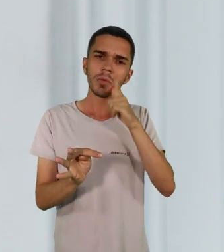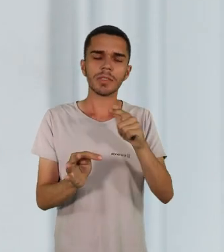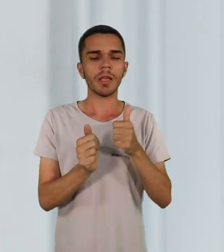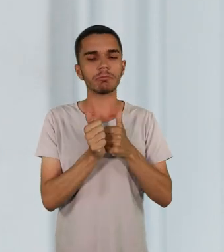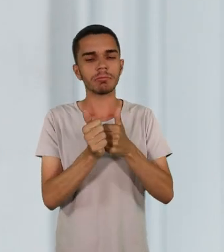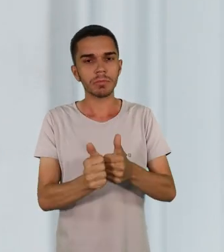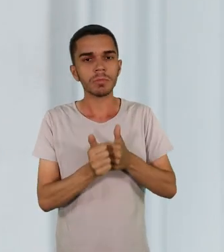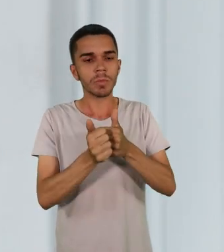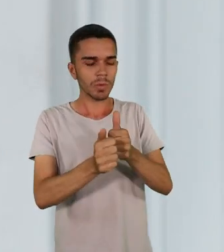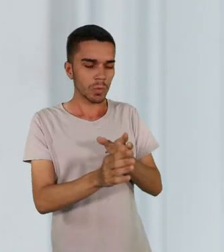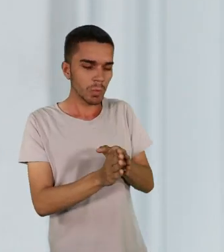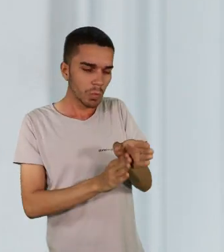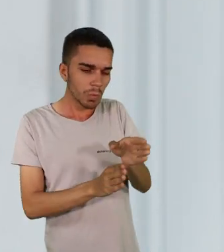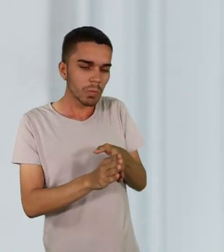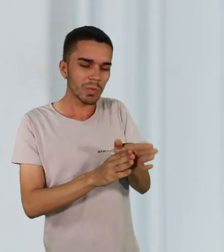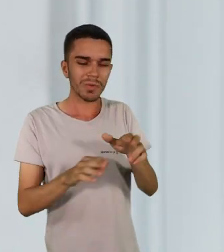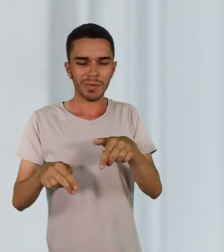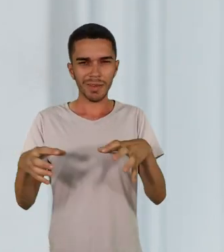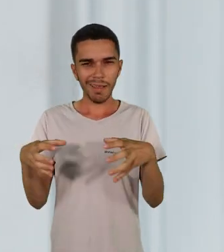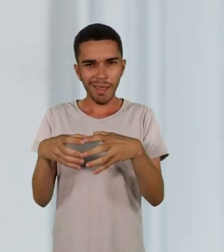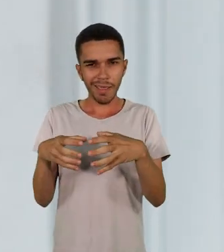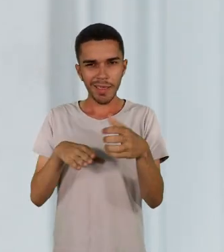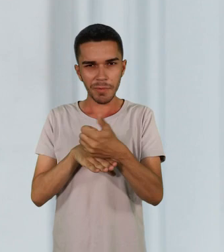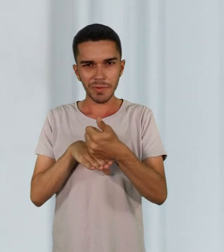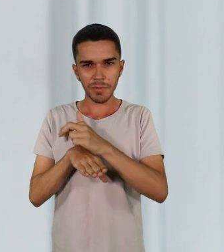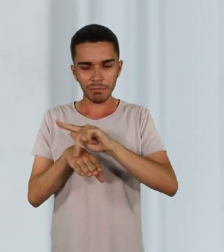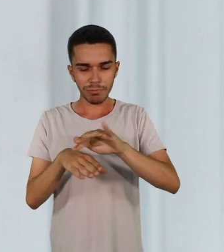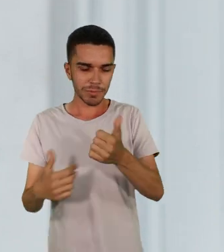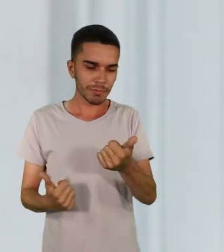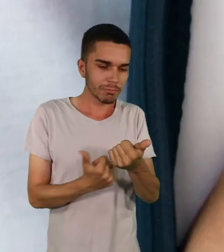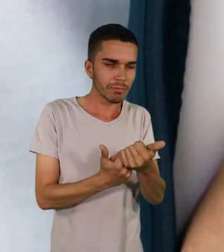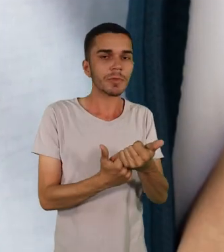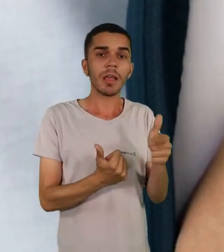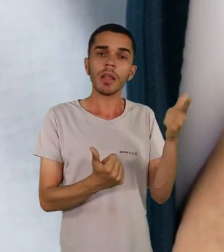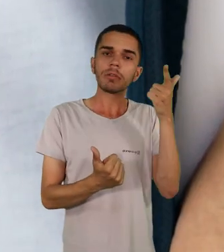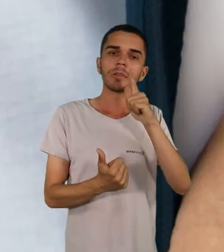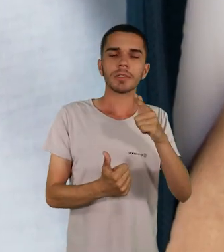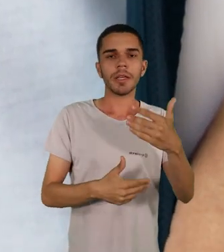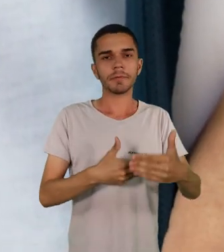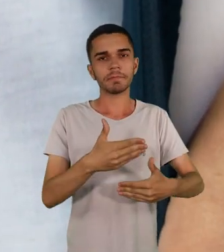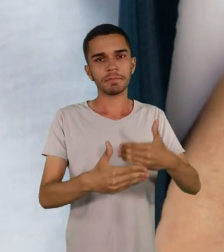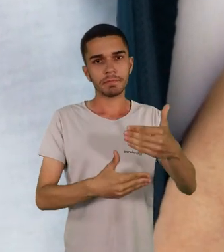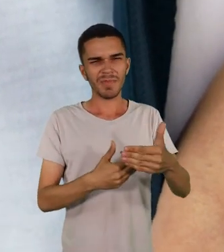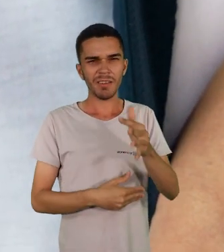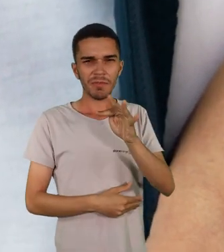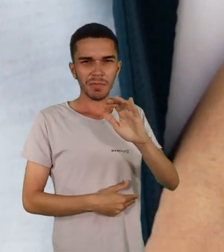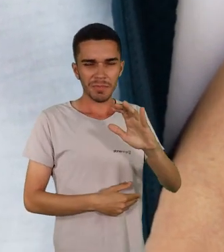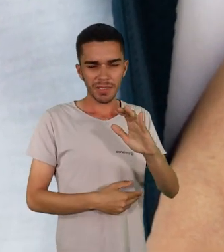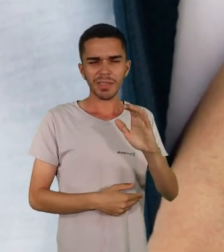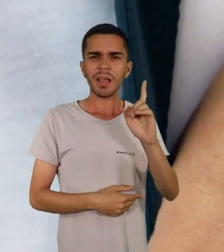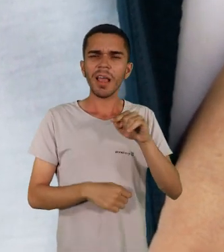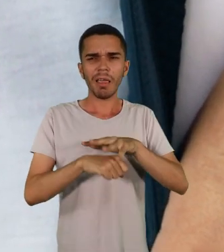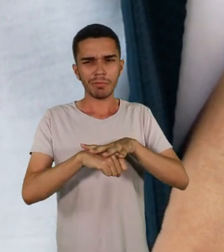ele acompanhe toda a orientação que é dada pela equipe multiprofissional. A fibrose cística é uma doença